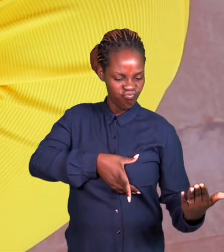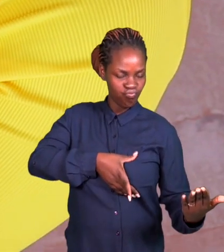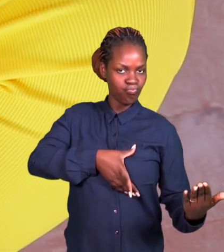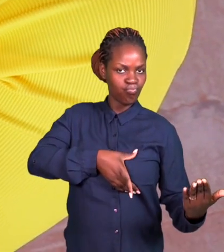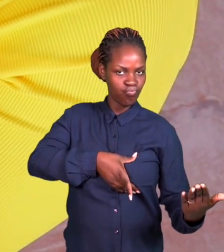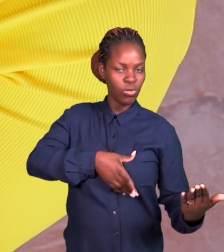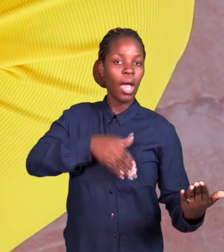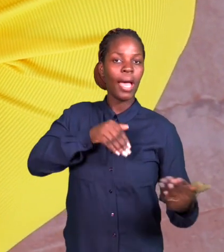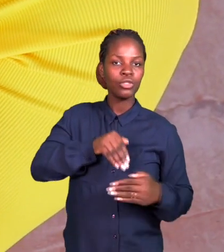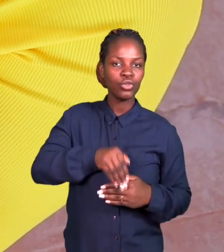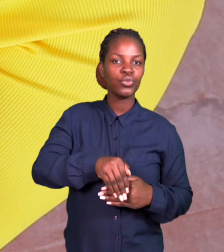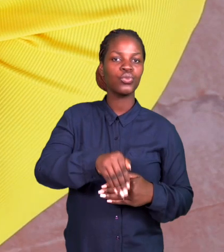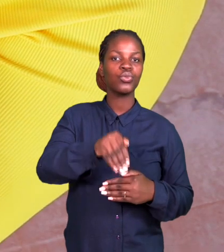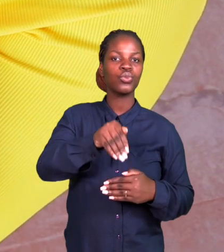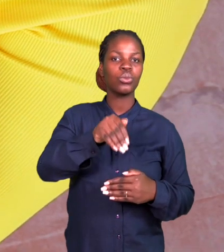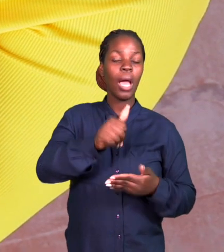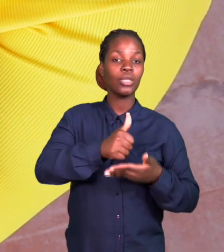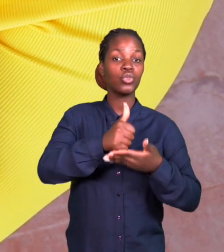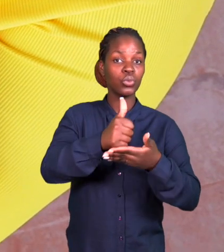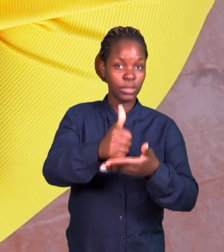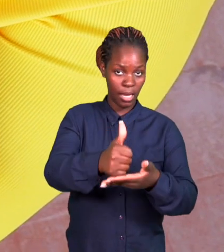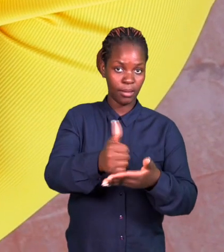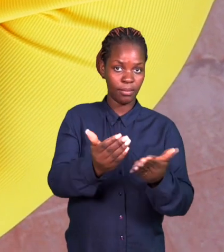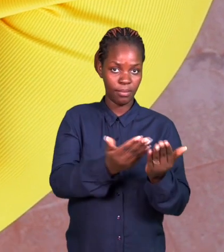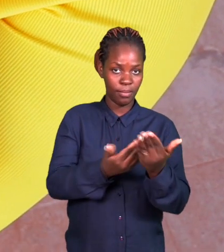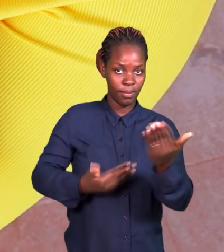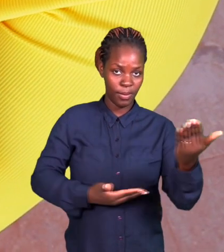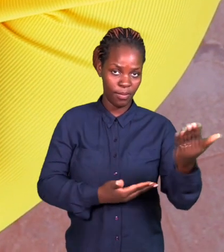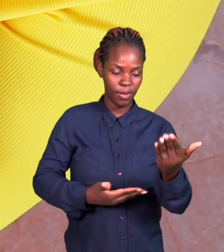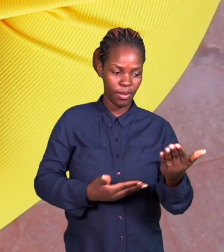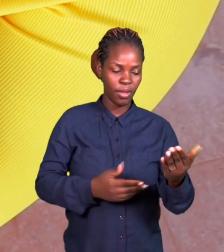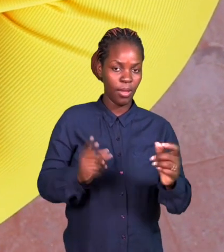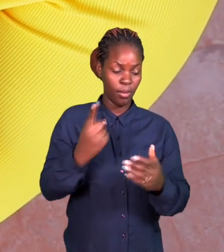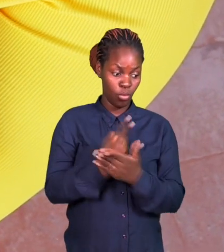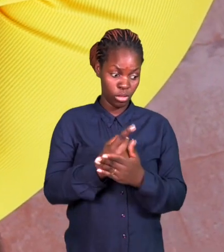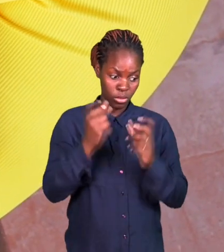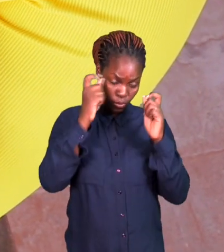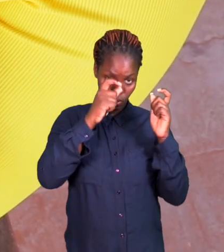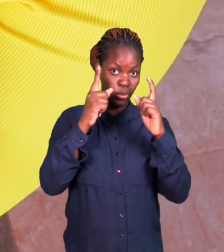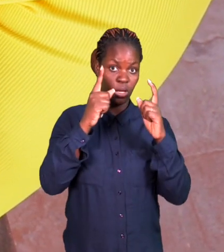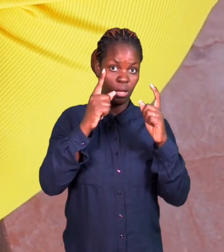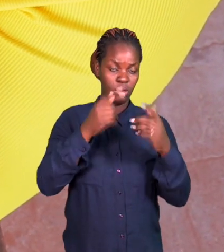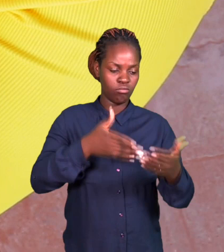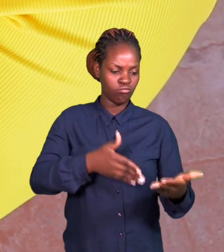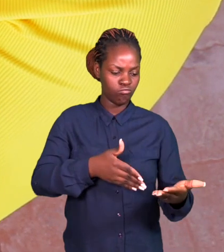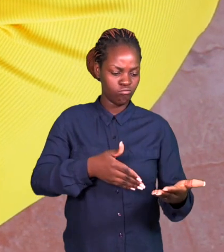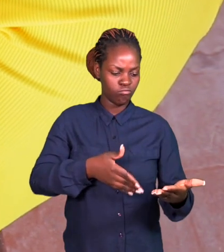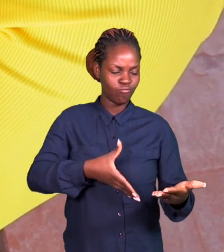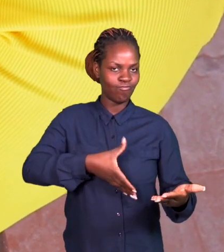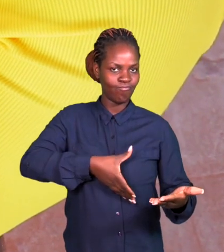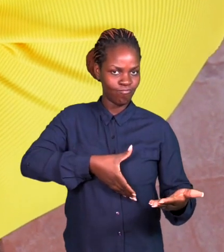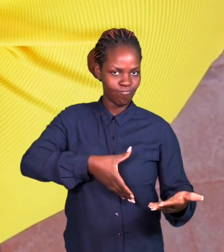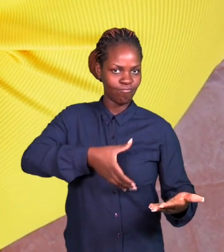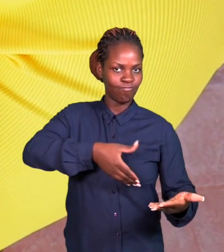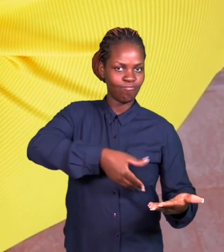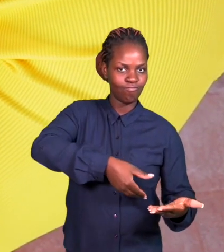E tenta agitar o bebê para poder acordar a ele, porque está a dormir o bebê. Acorda, para